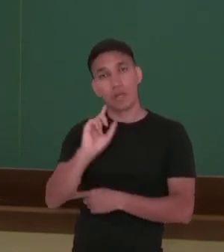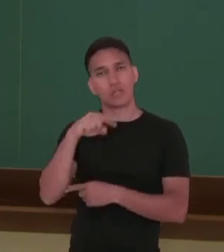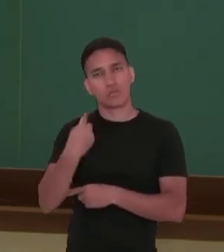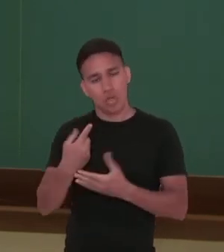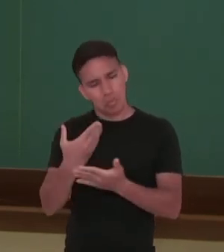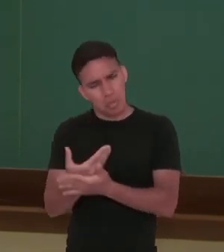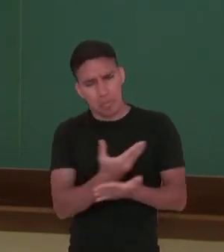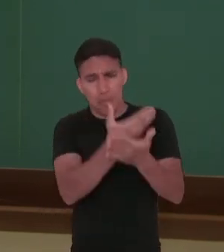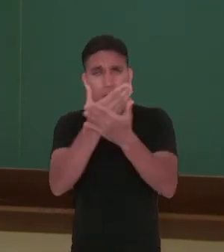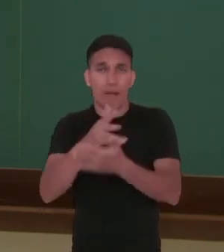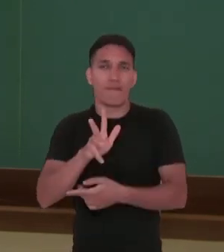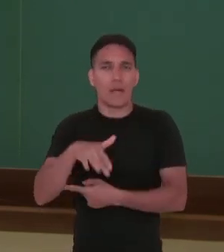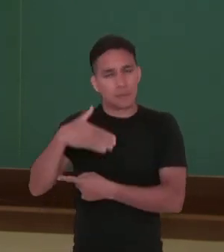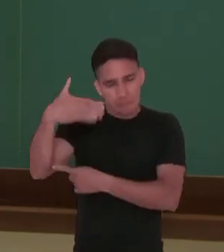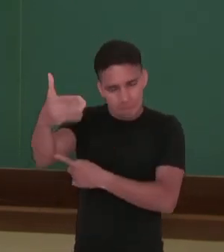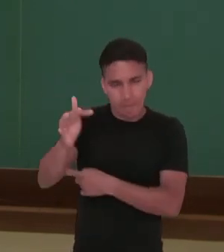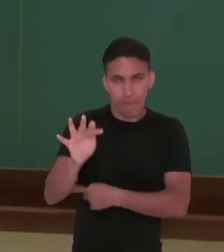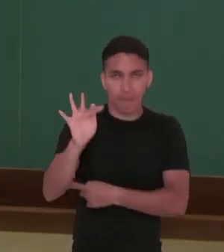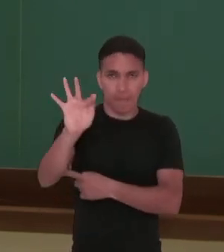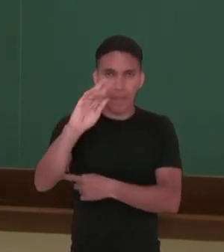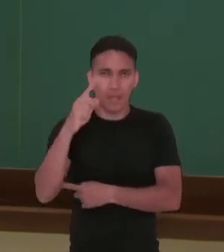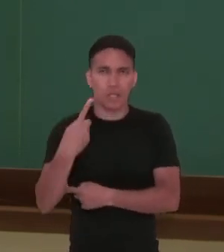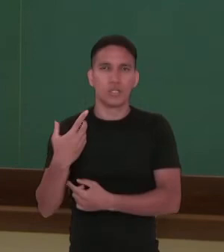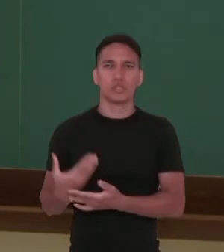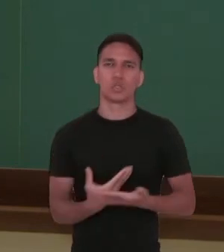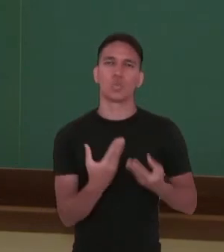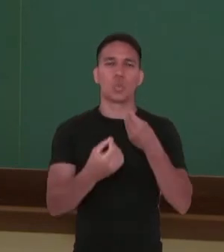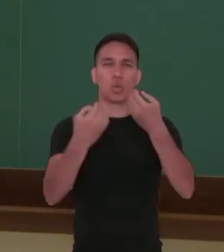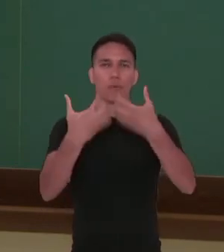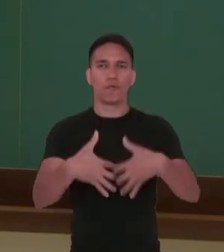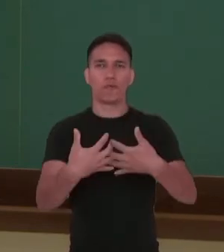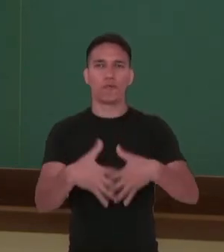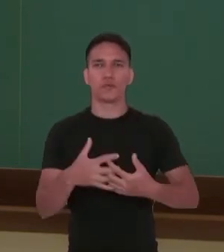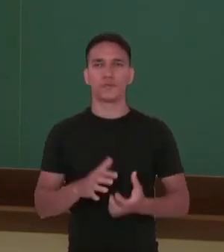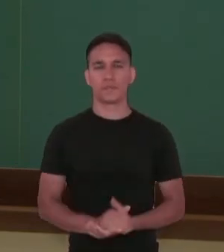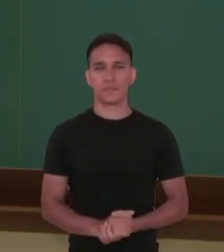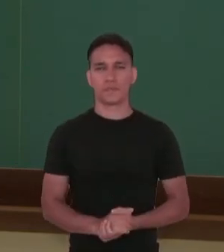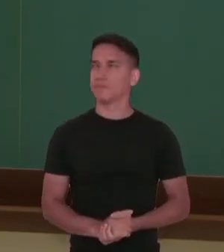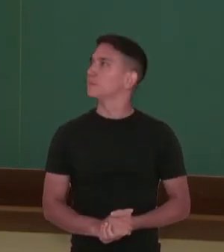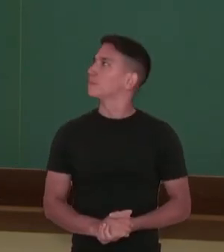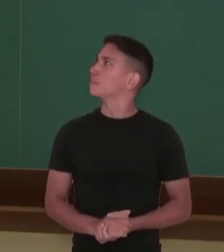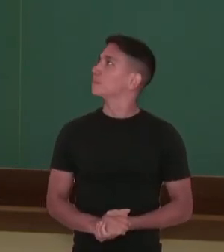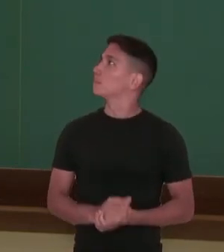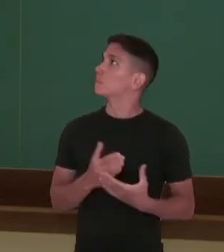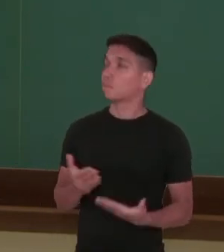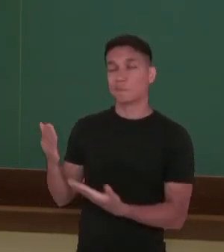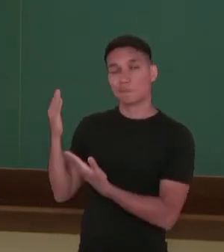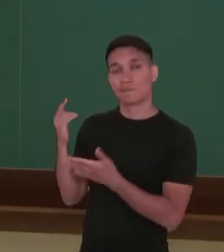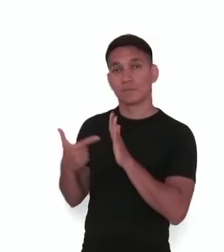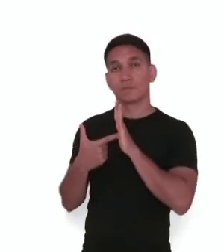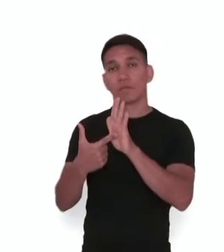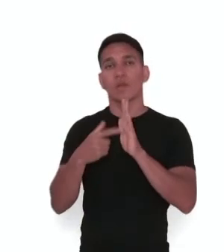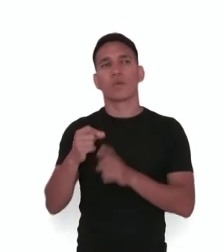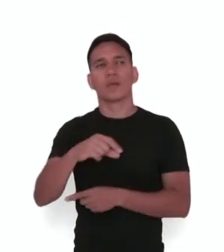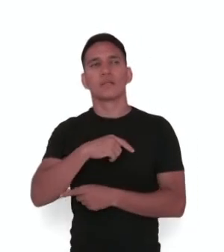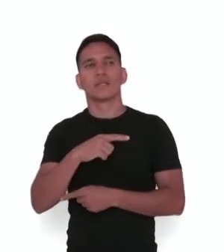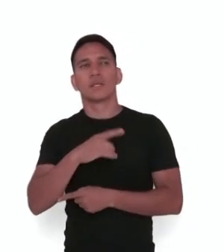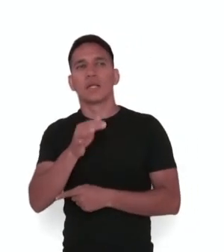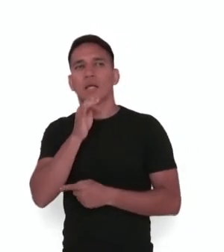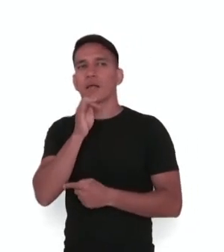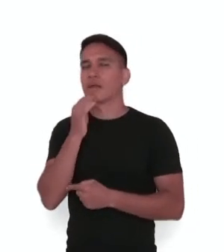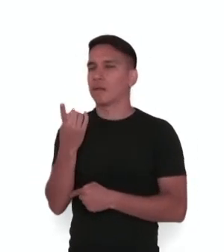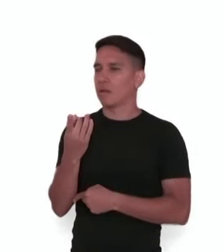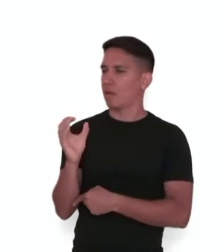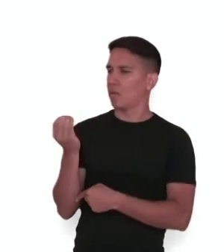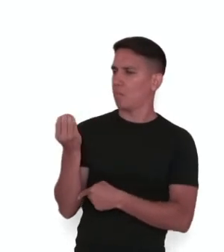estudar aí futuramente, o que seria a estrutura geológica. Olha aí, ó. Você tem lá um X, tem uma